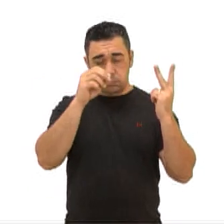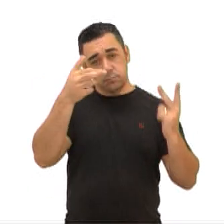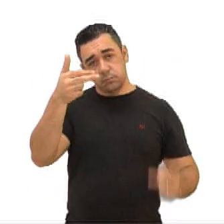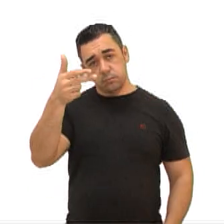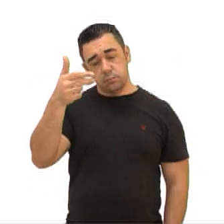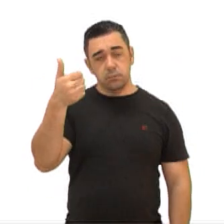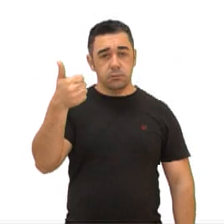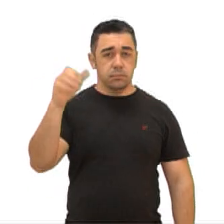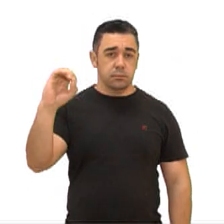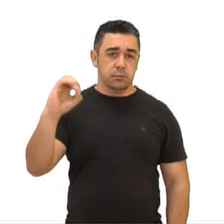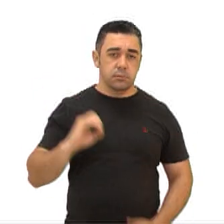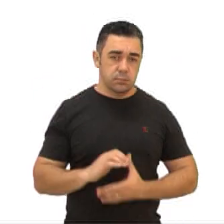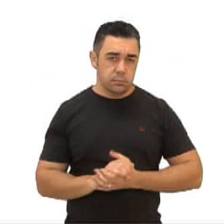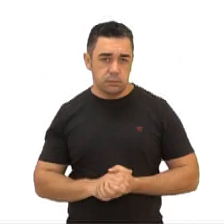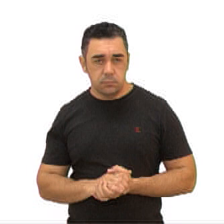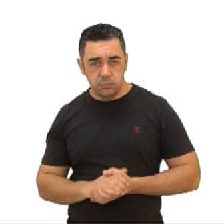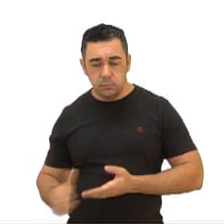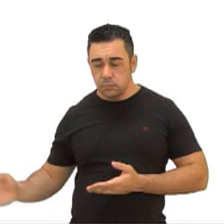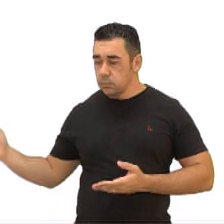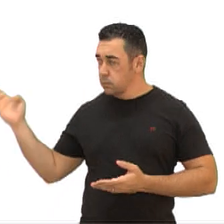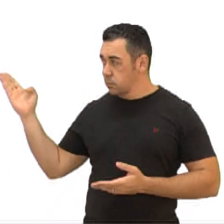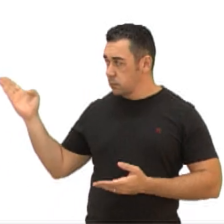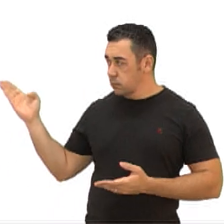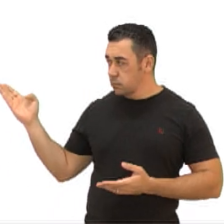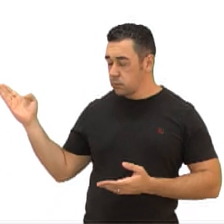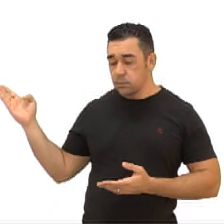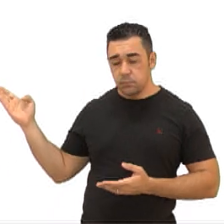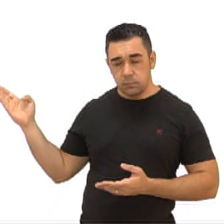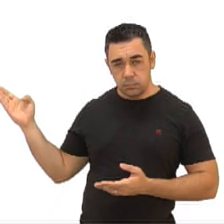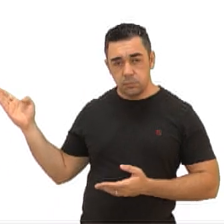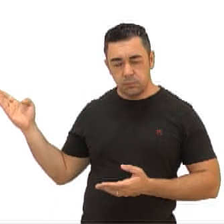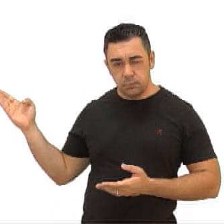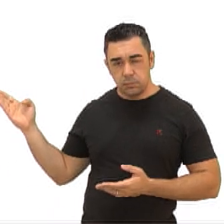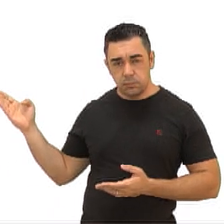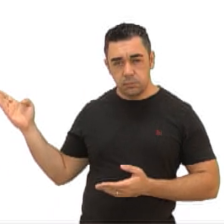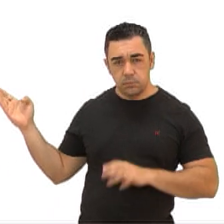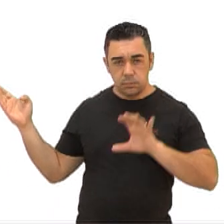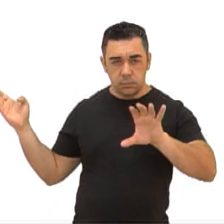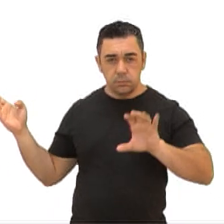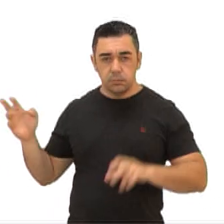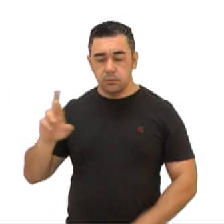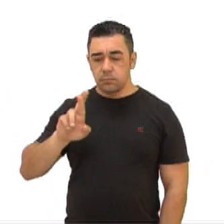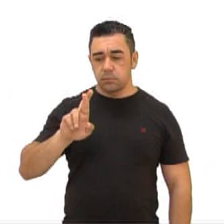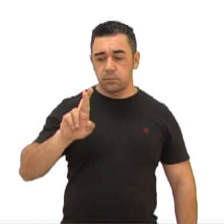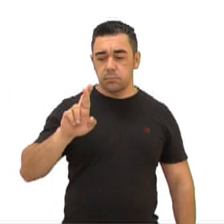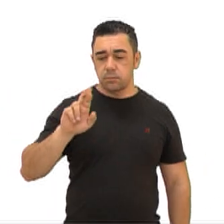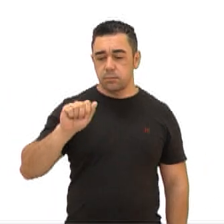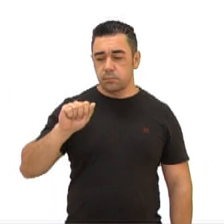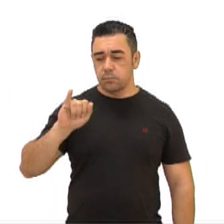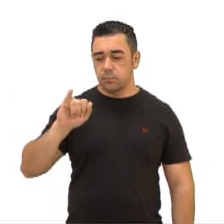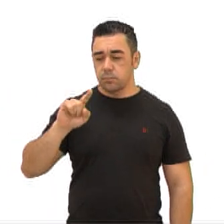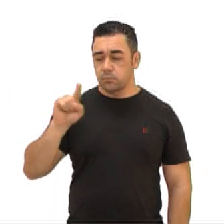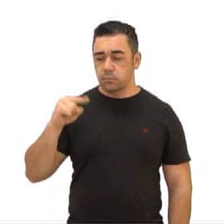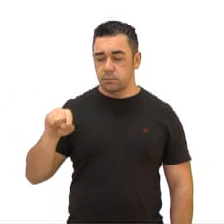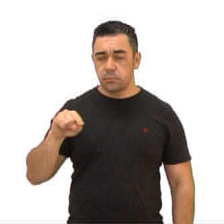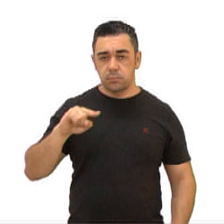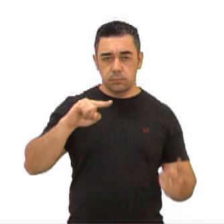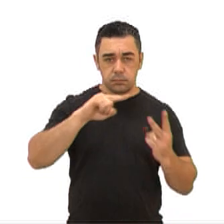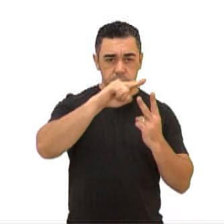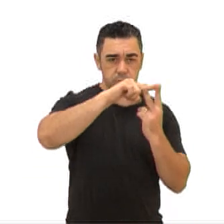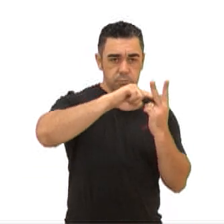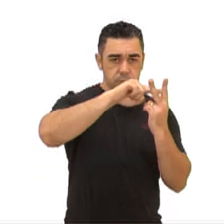raiz quadrada de 100, você representa utilizando o sinal de raiz de 100, que seria